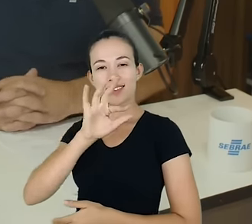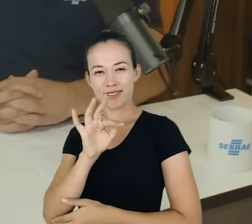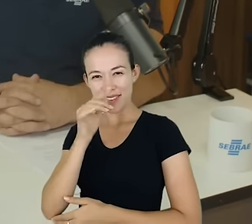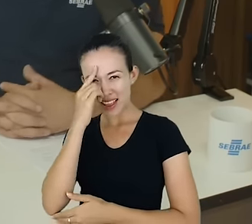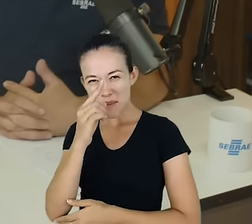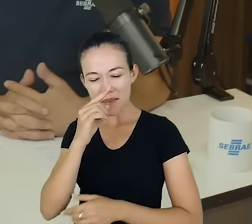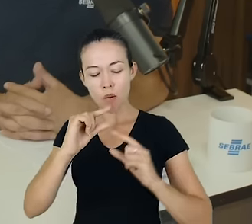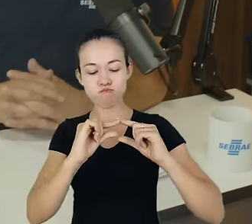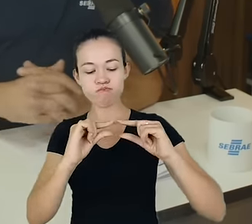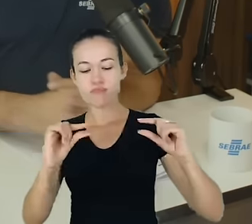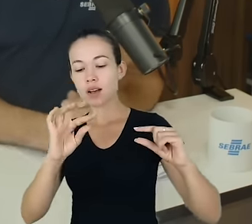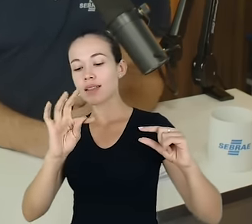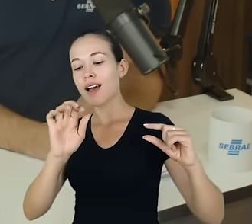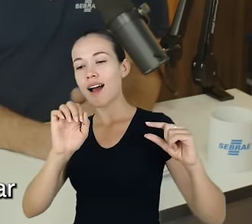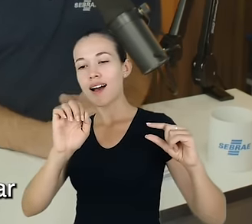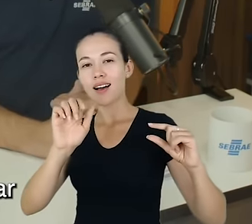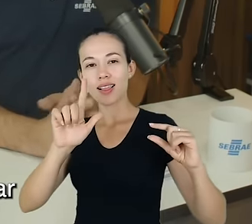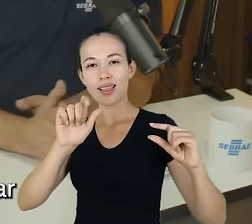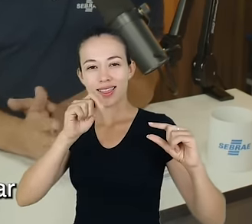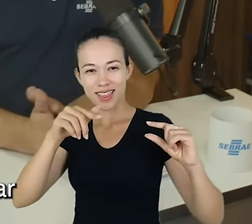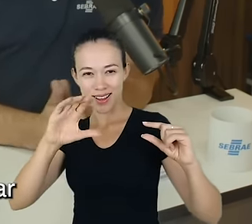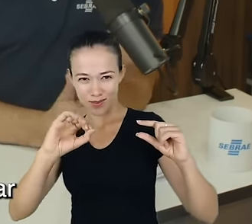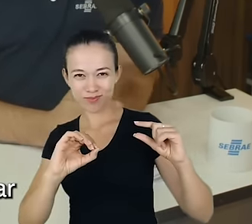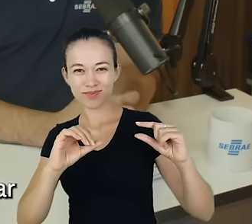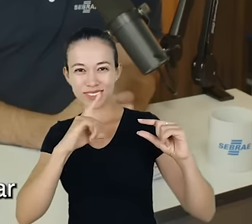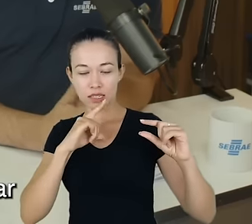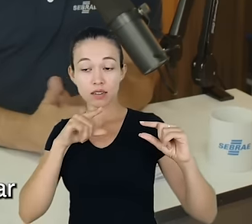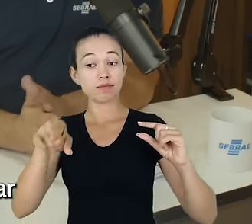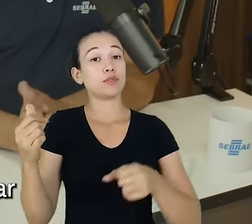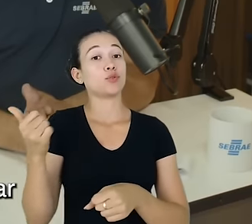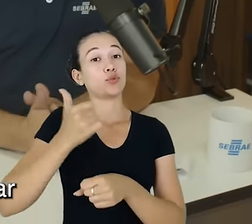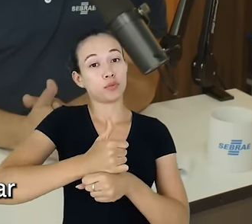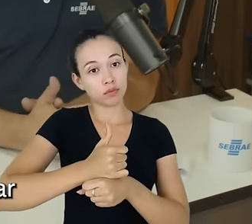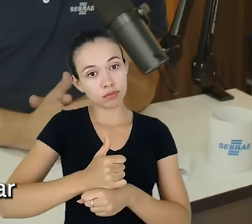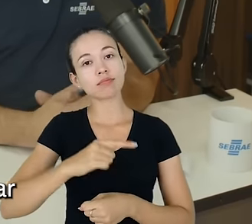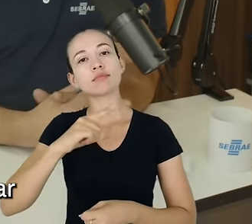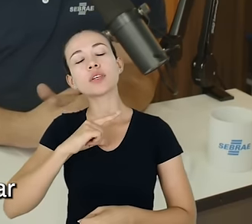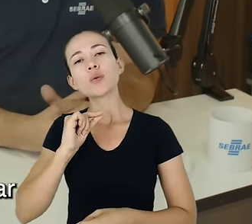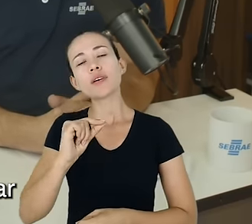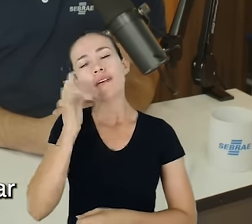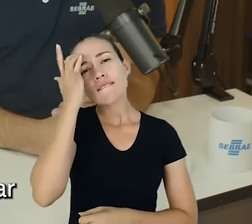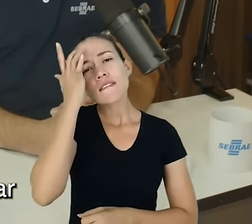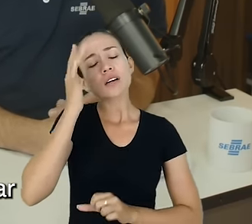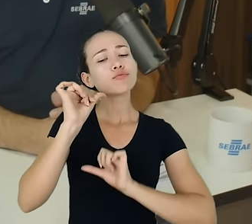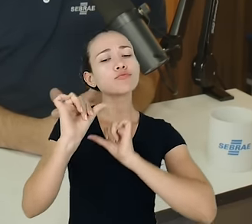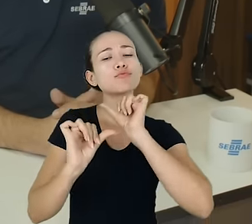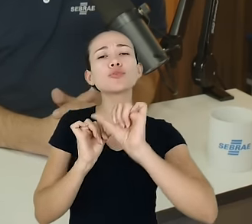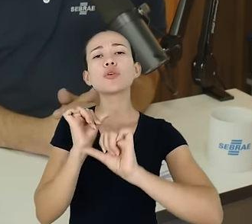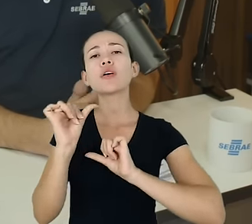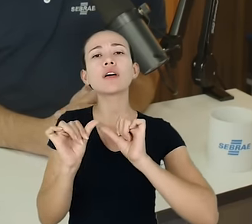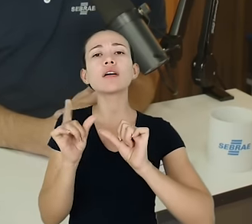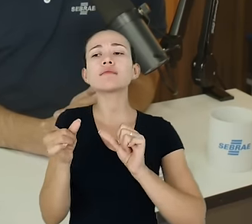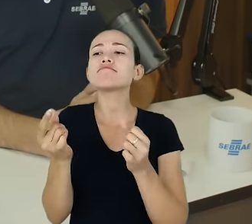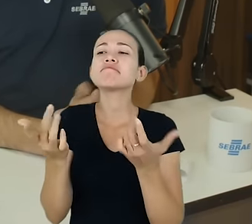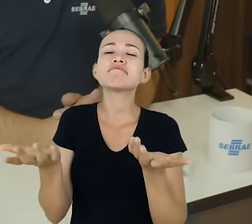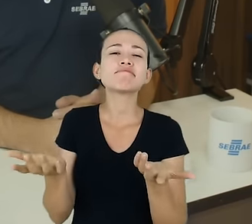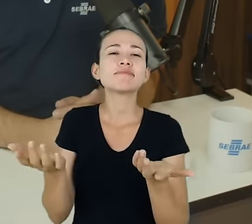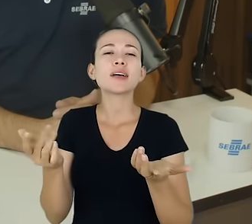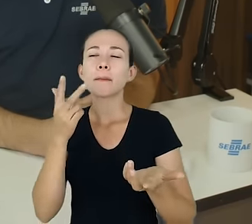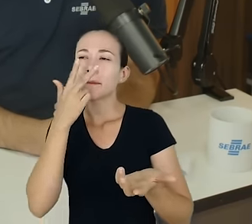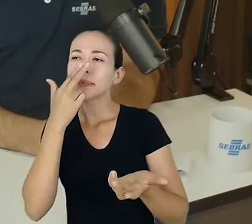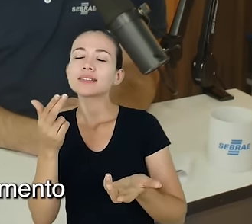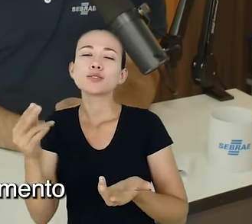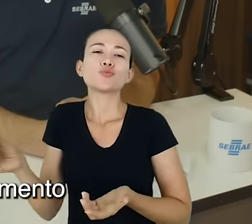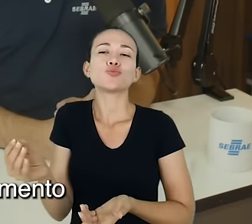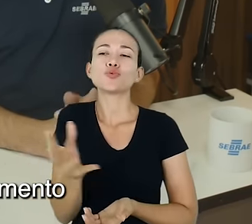talão de nota fiscal né com o objetivo de facilitar modernizar né Essas transações de de